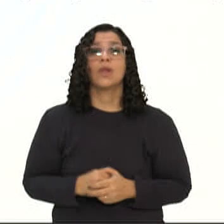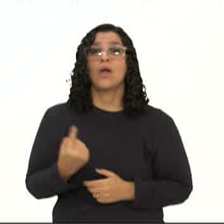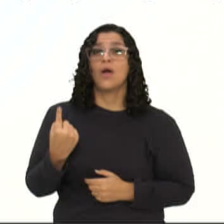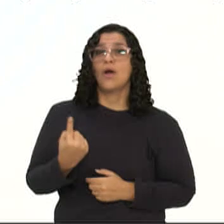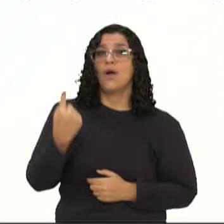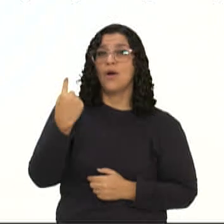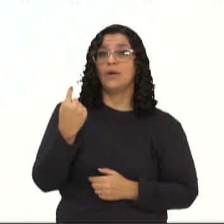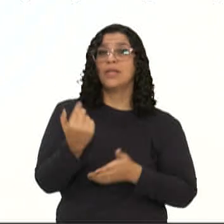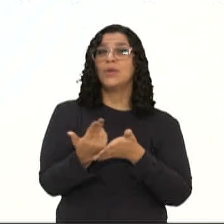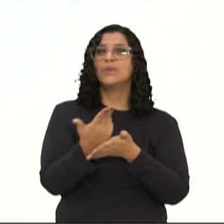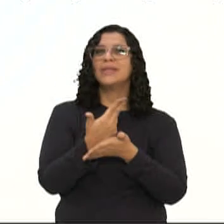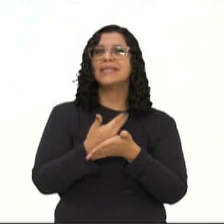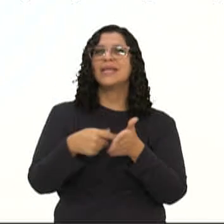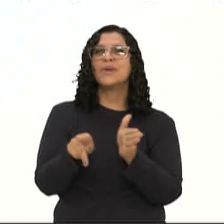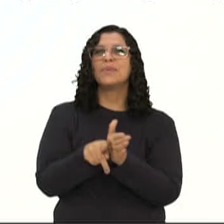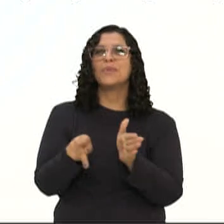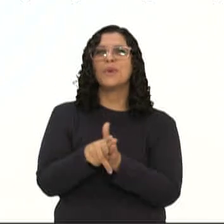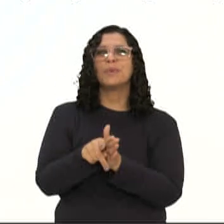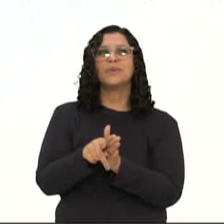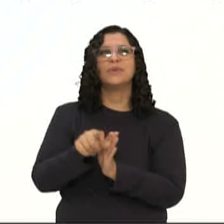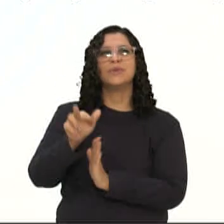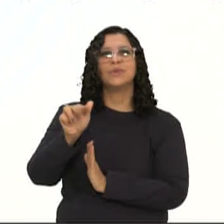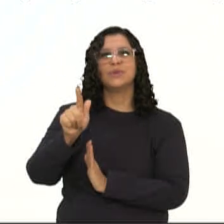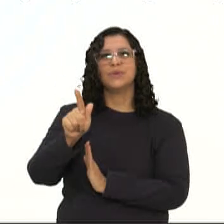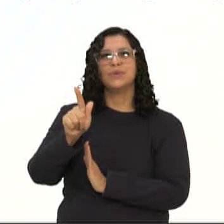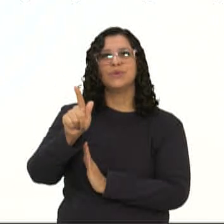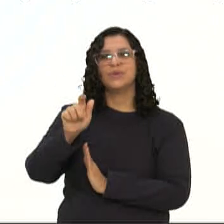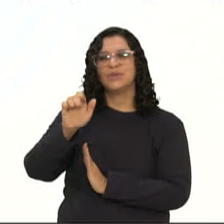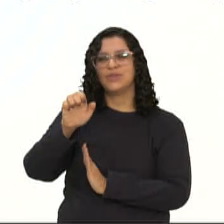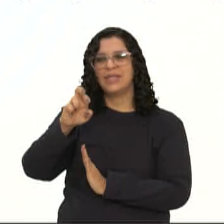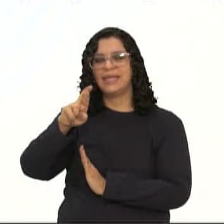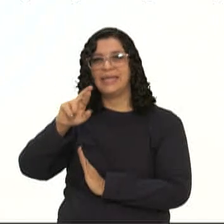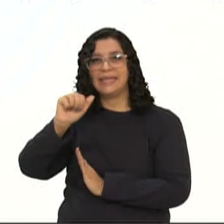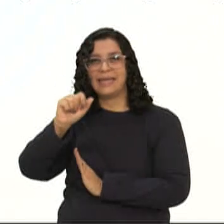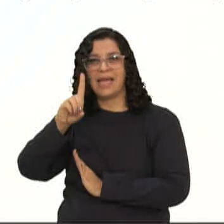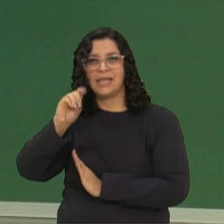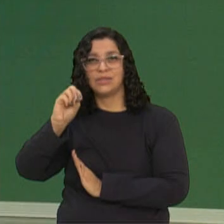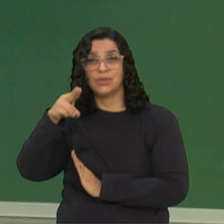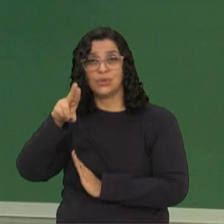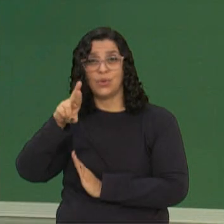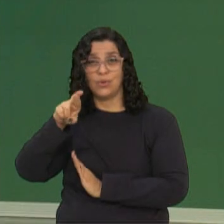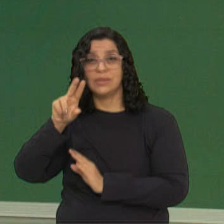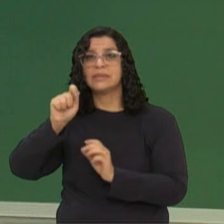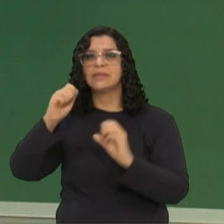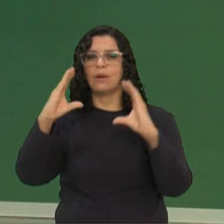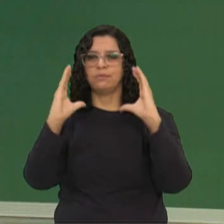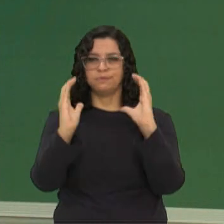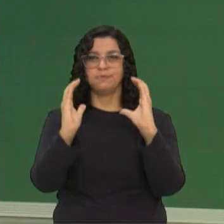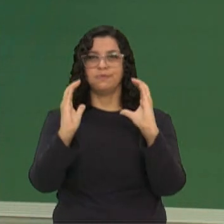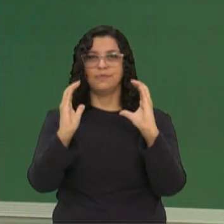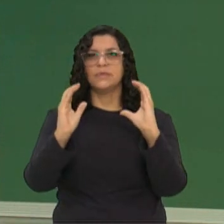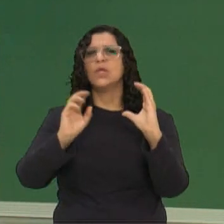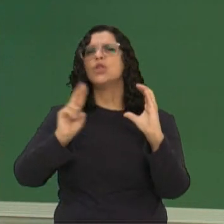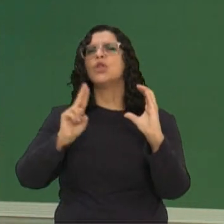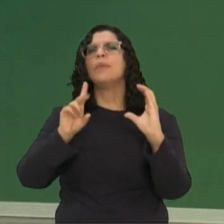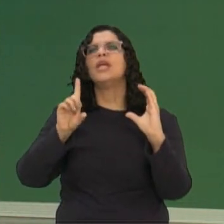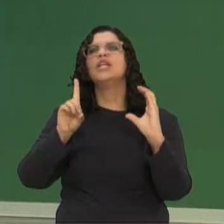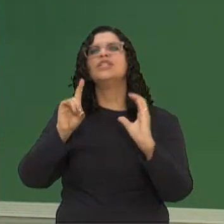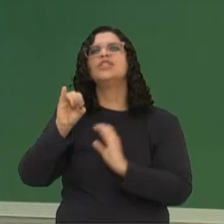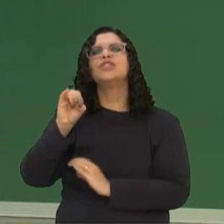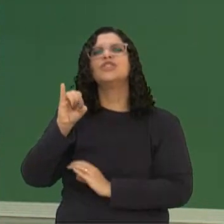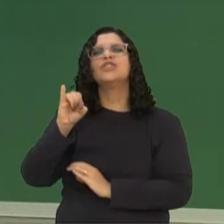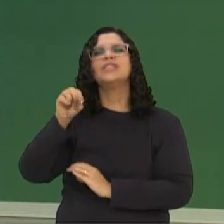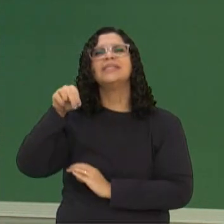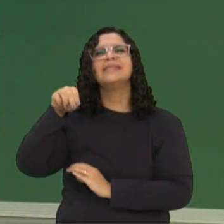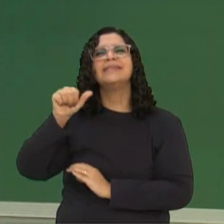Aqui nós temos a figura de um gerador, né? Um gerador, um dínamo. Esse dínamo aqui é muito utilizado nas bicicletas